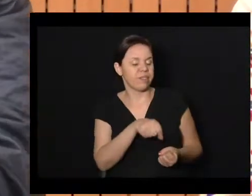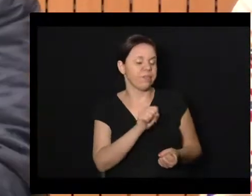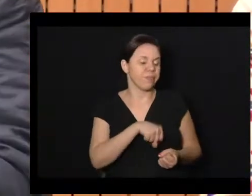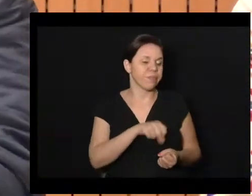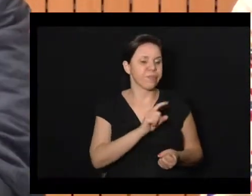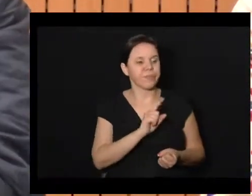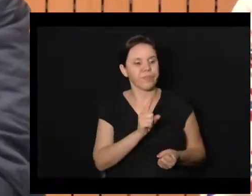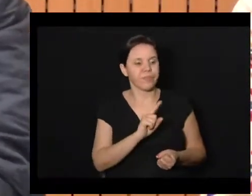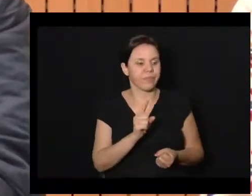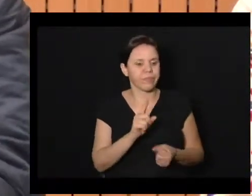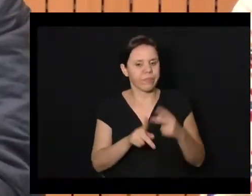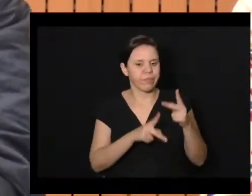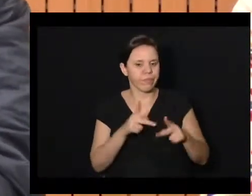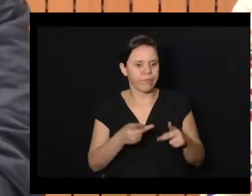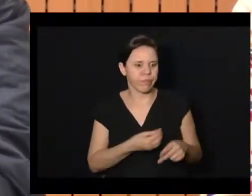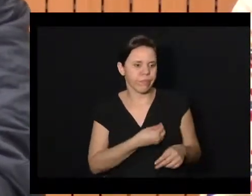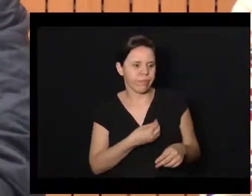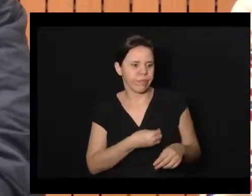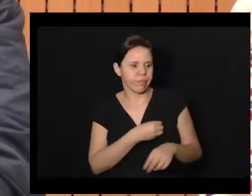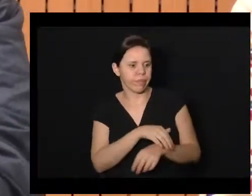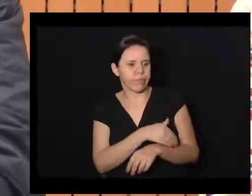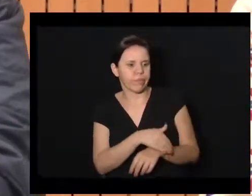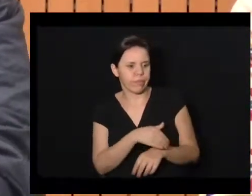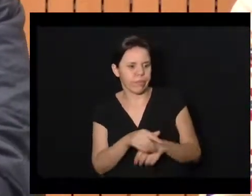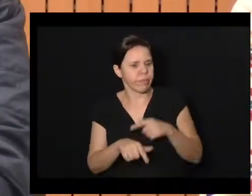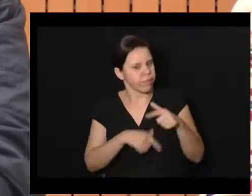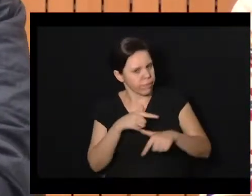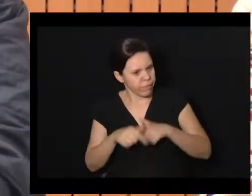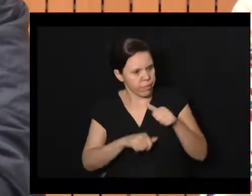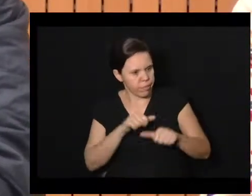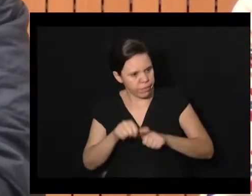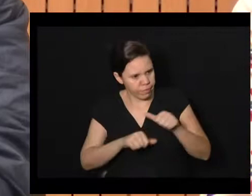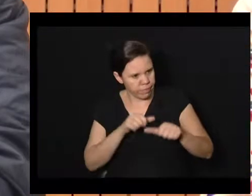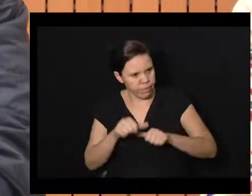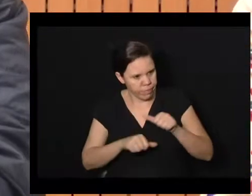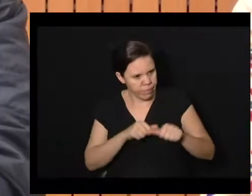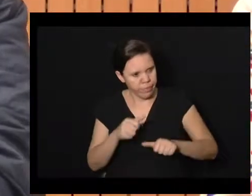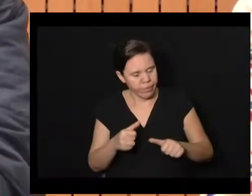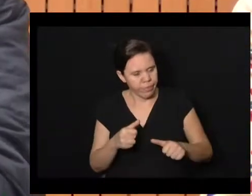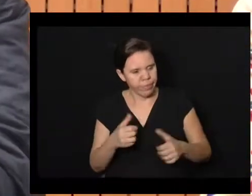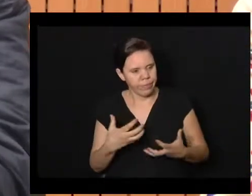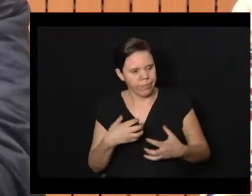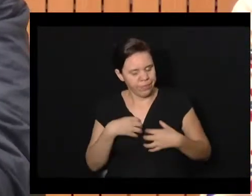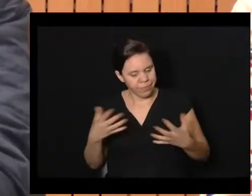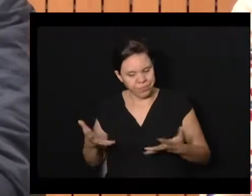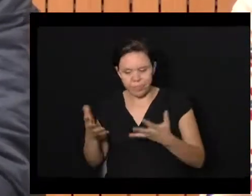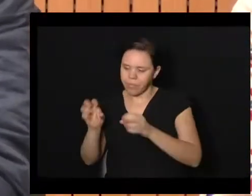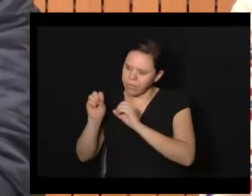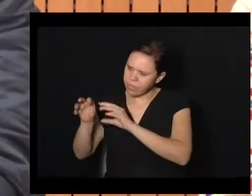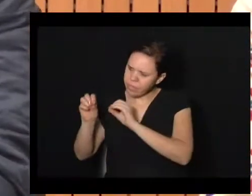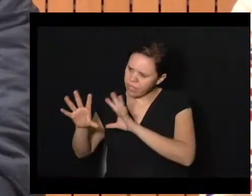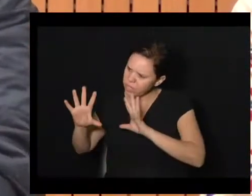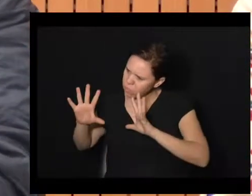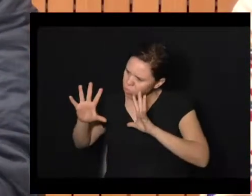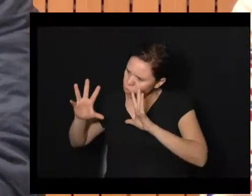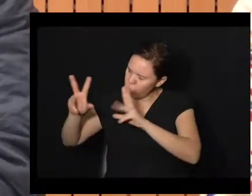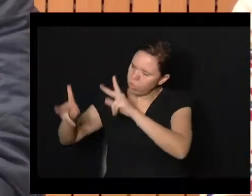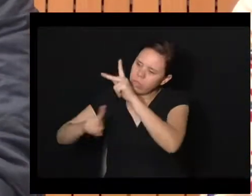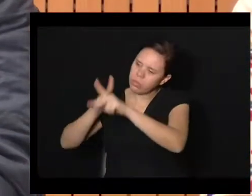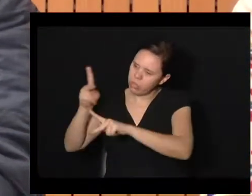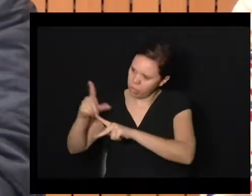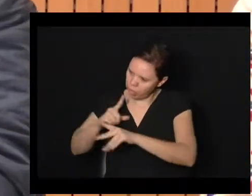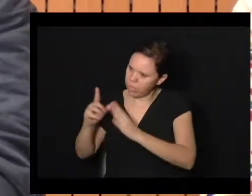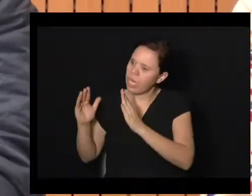vezes faz um trabalho para alterar essa realidade ao terá inclusive um modo que as pessoas em situação de rua são vistas pela pela